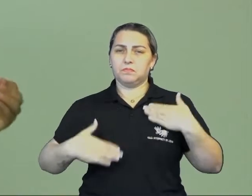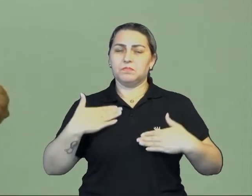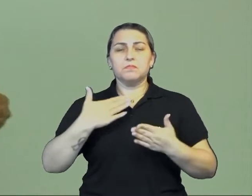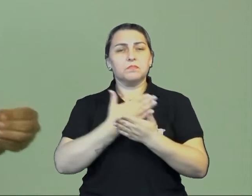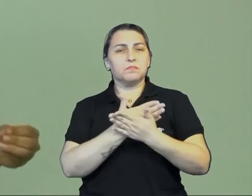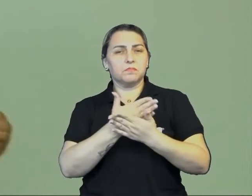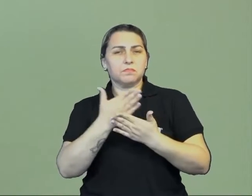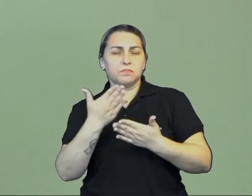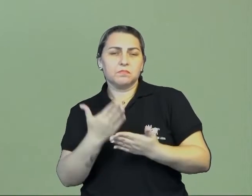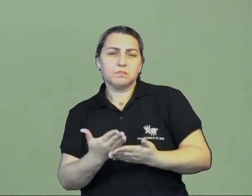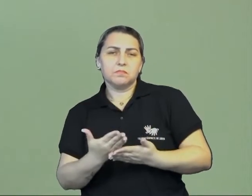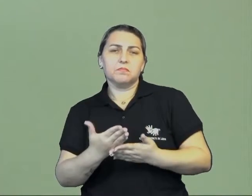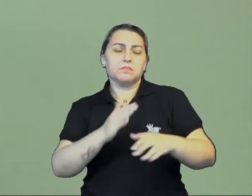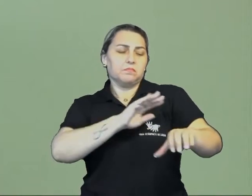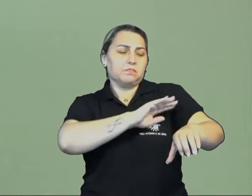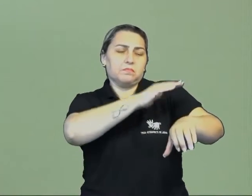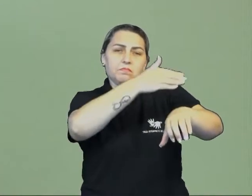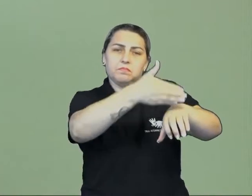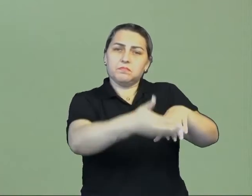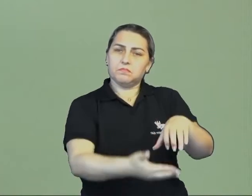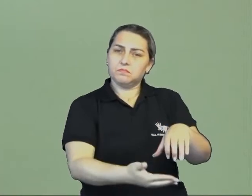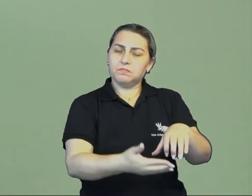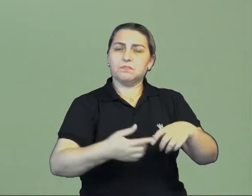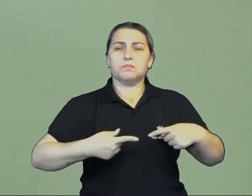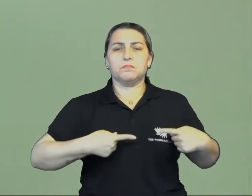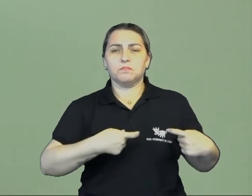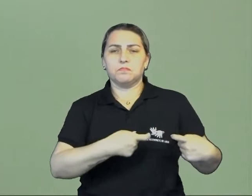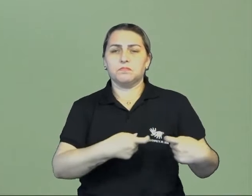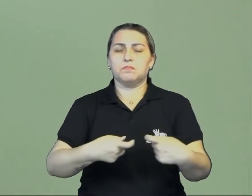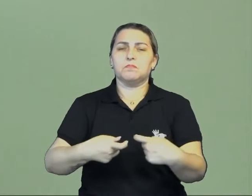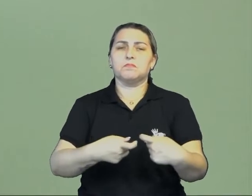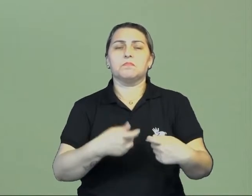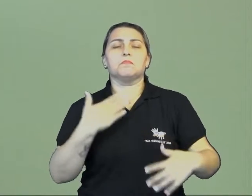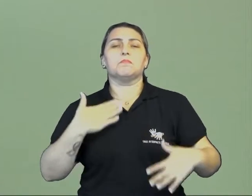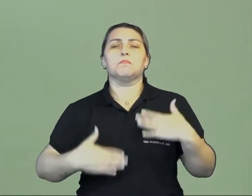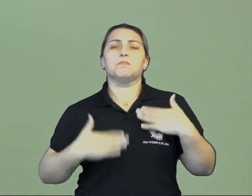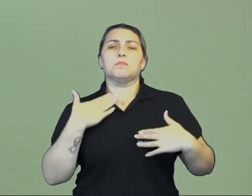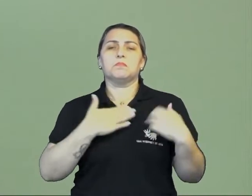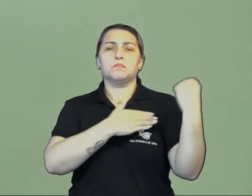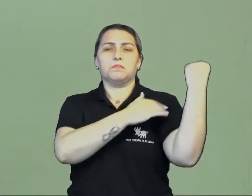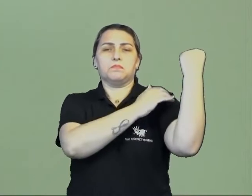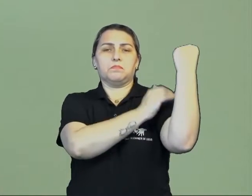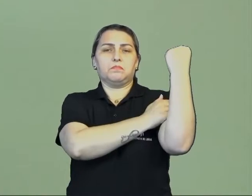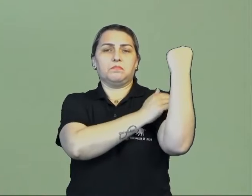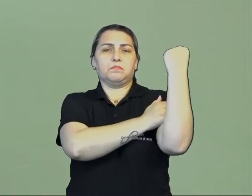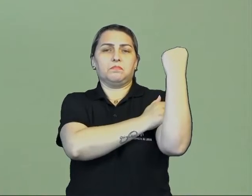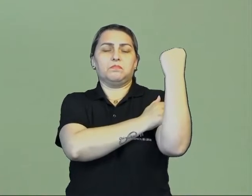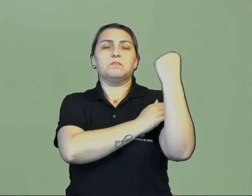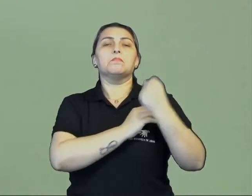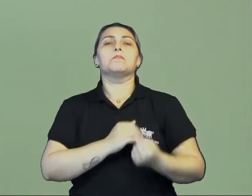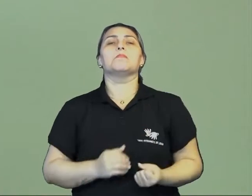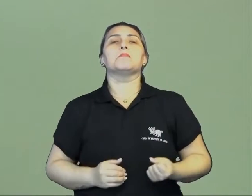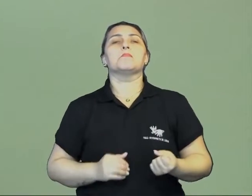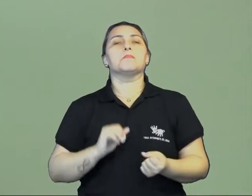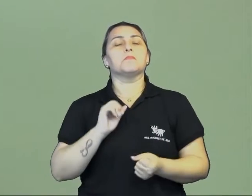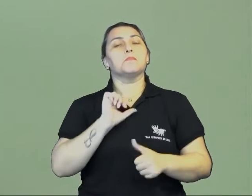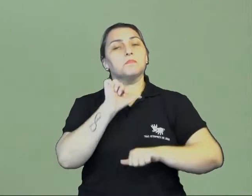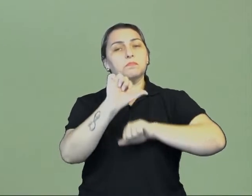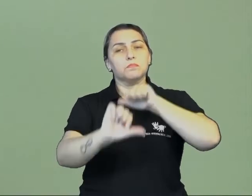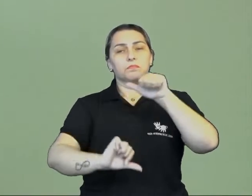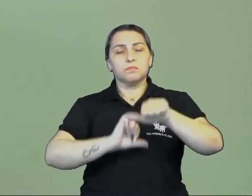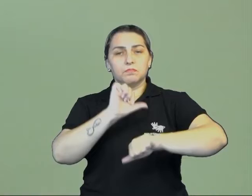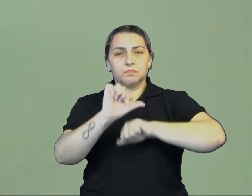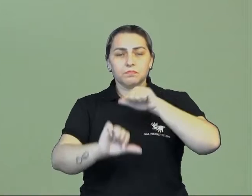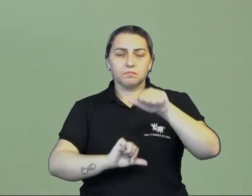inicialmente caverna, truculento, depois guerra, então corpos muito musculosos. Então, foi se moldando e